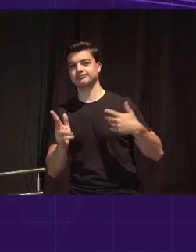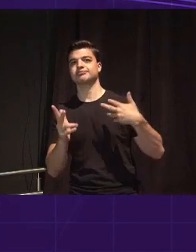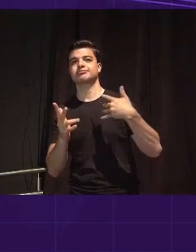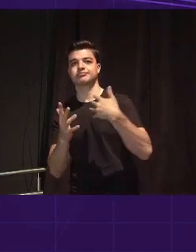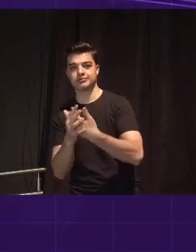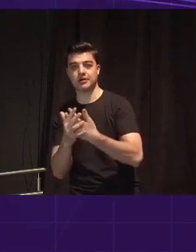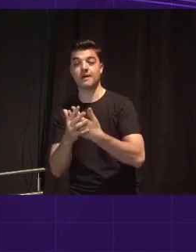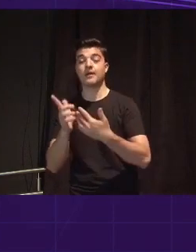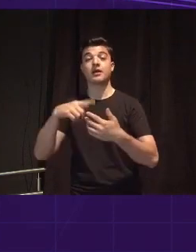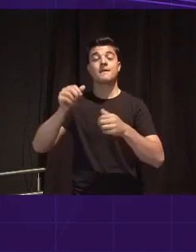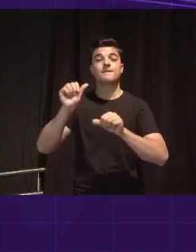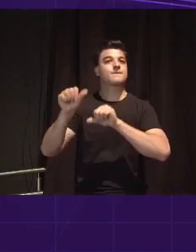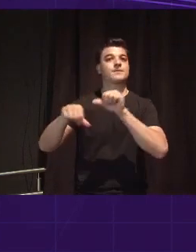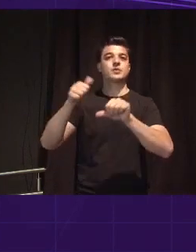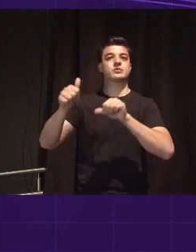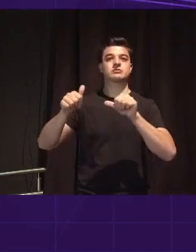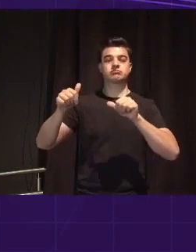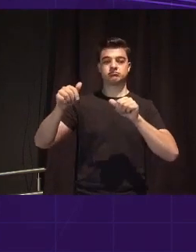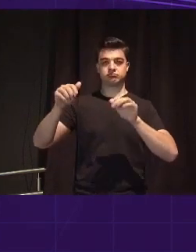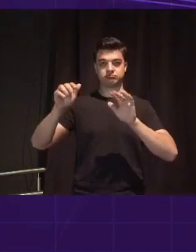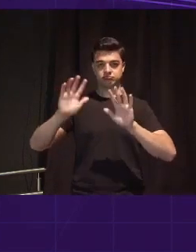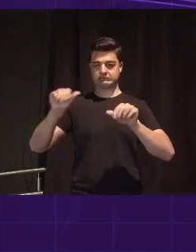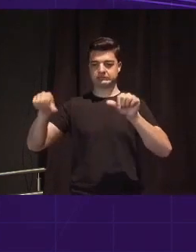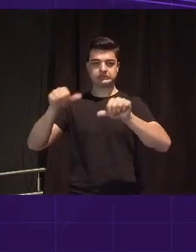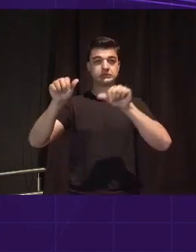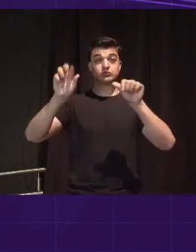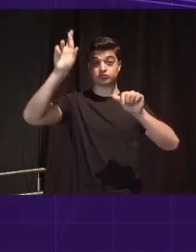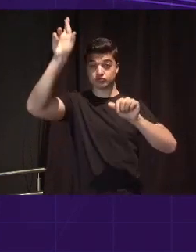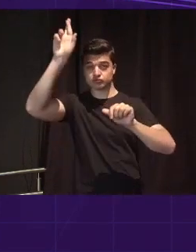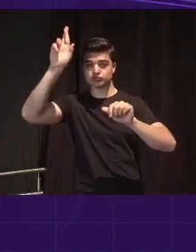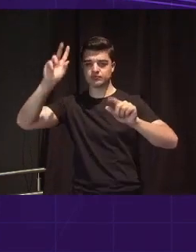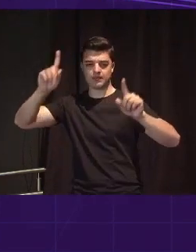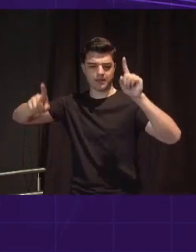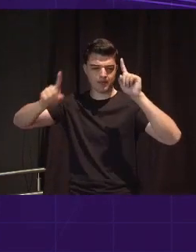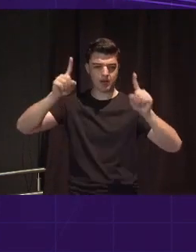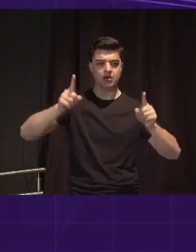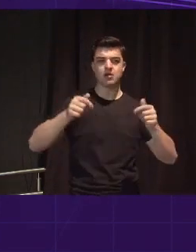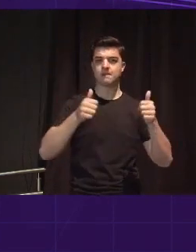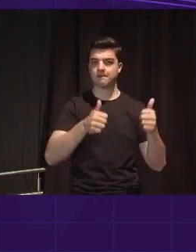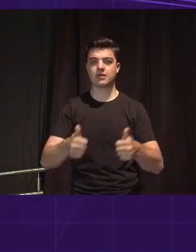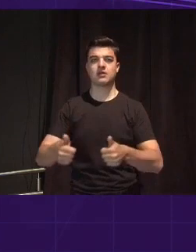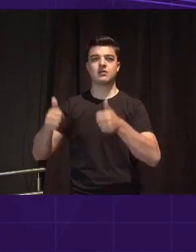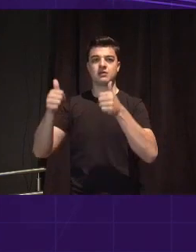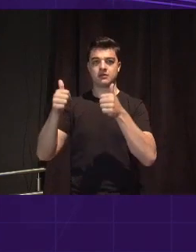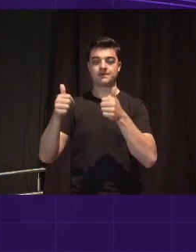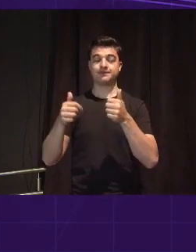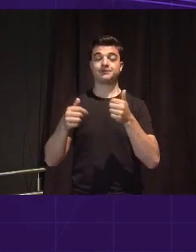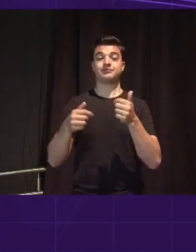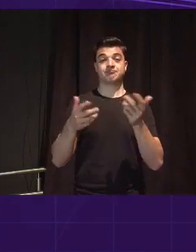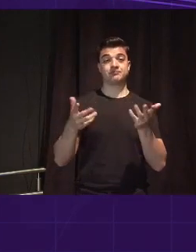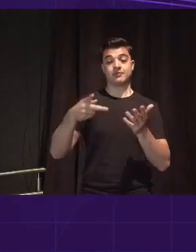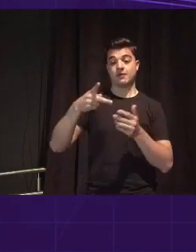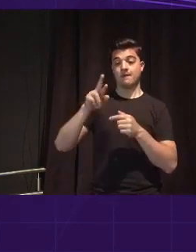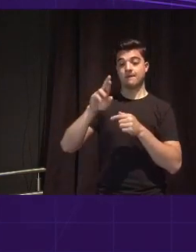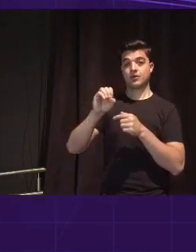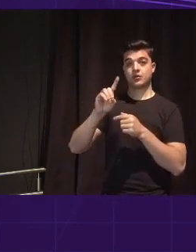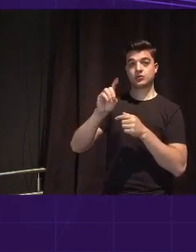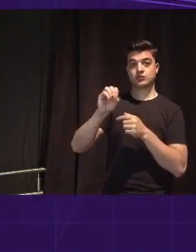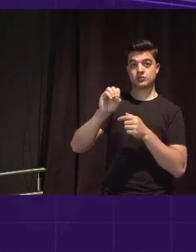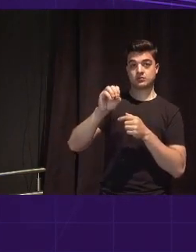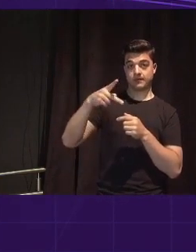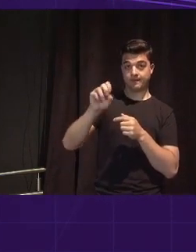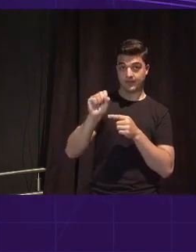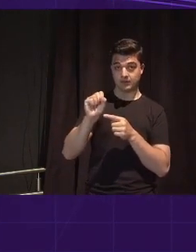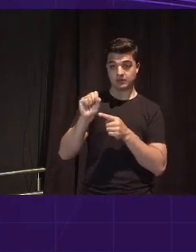uma governança lean. Então, dentro de Product Ops, a gente estava muito mais potencializado e com muito mais direcionamento para poder